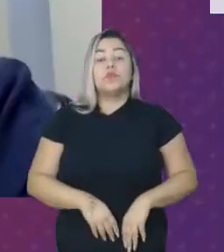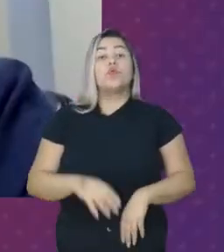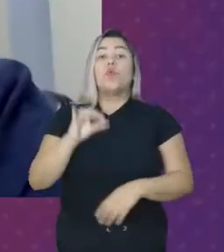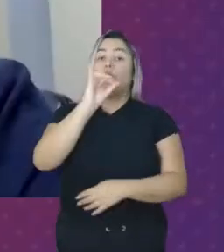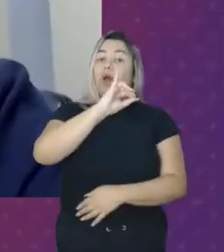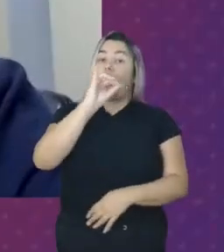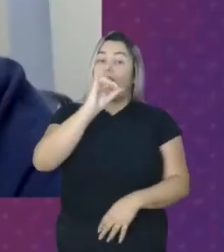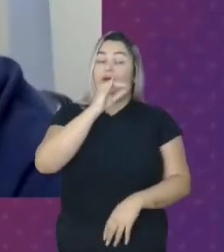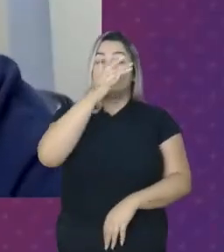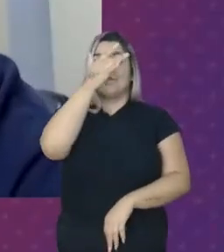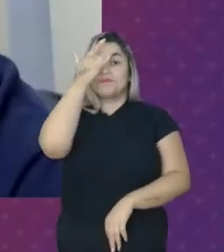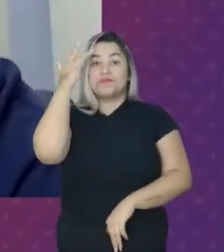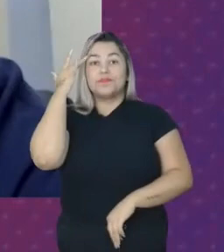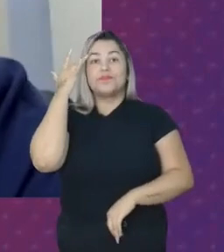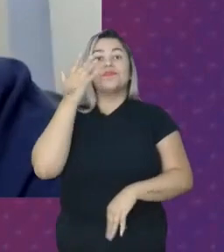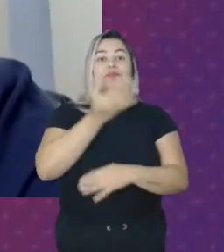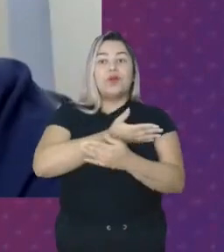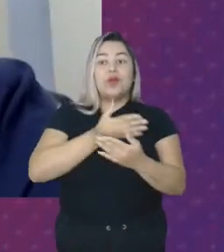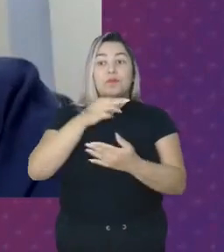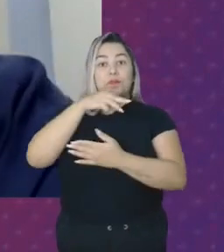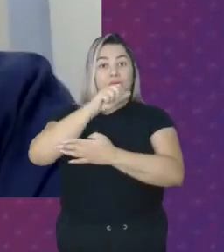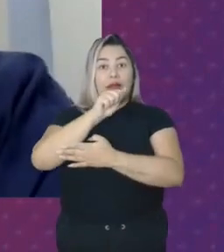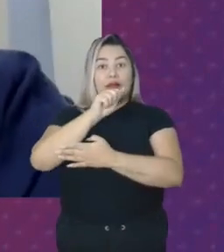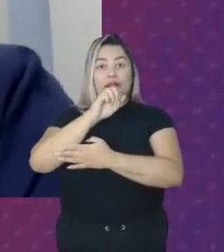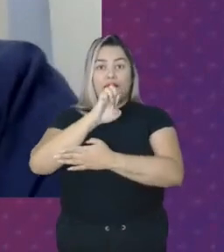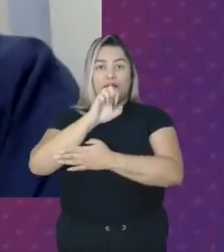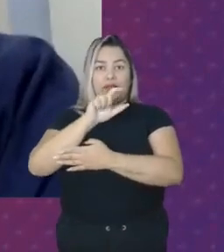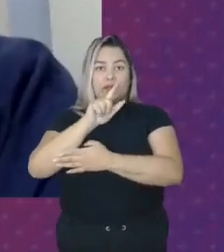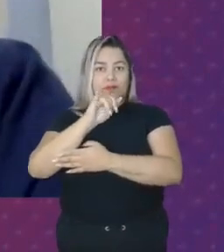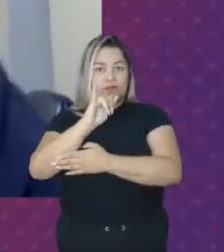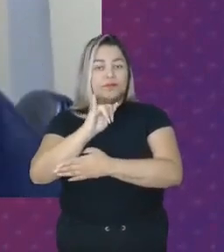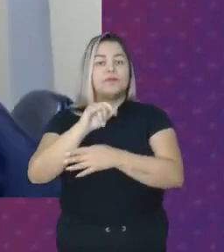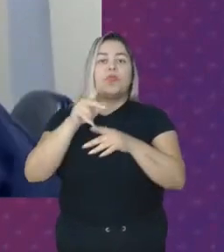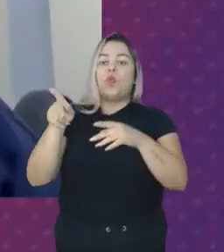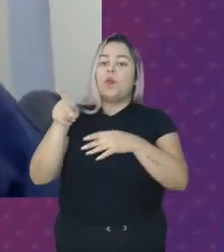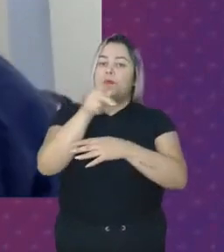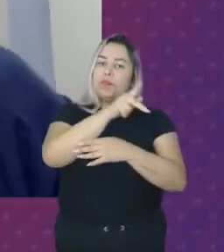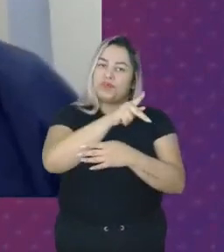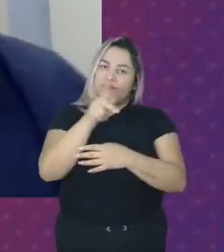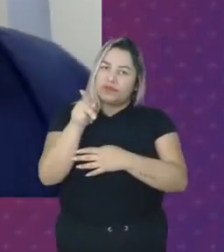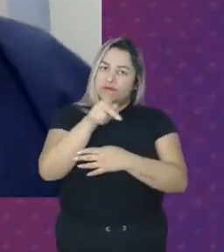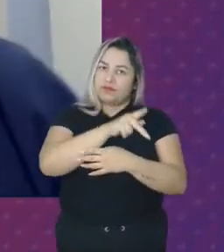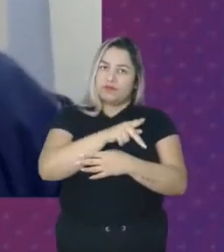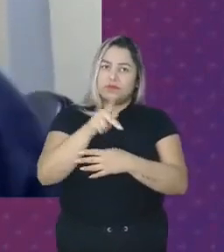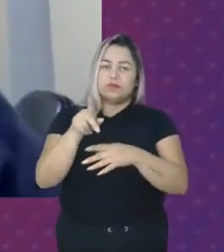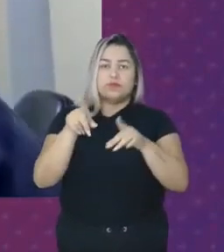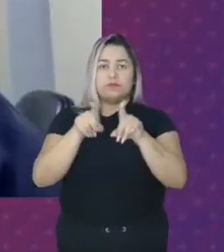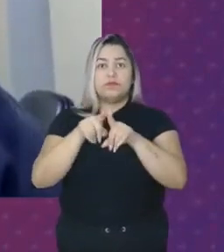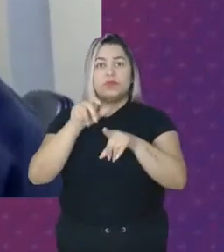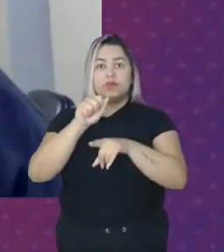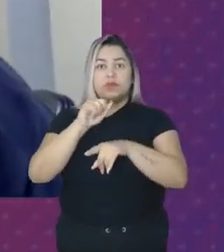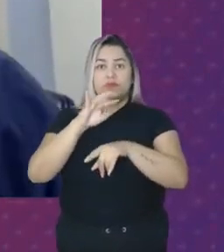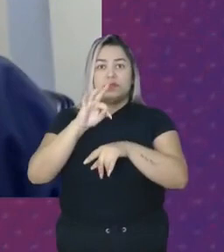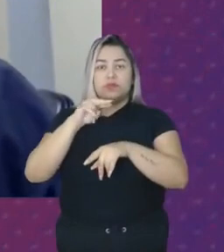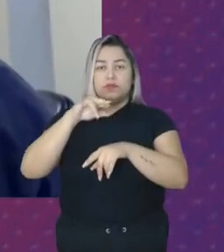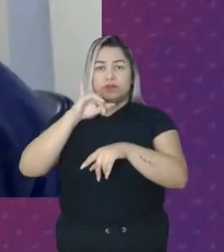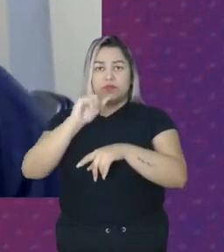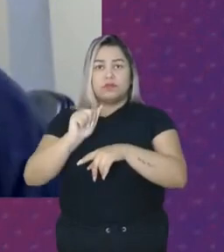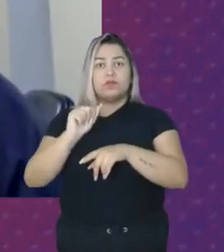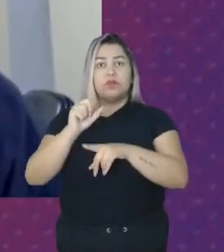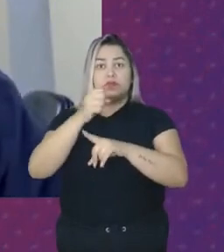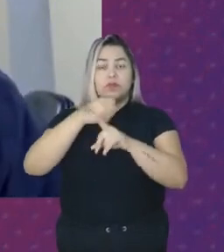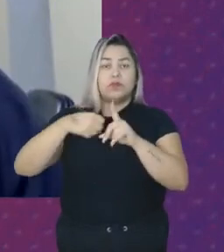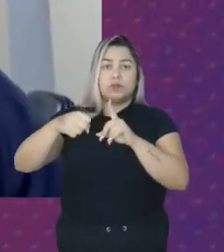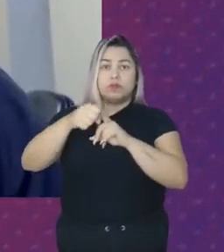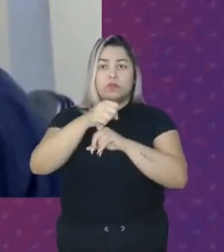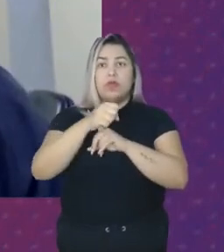Olá, pessoal. Eu sou Macaé Evaristo, sou professora, sou assistente social, tenho aí um